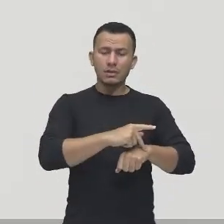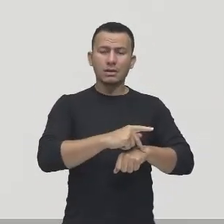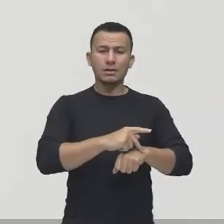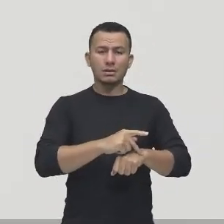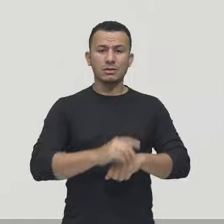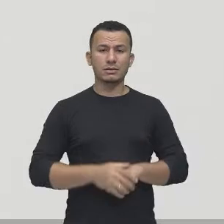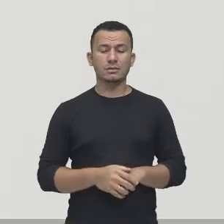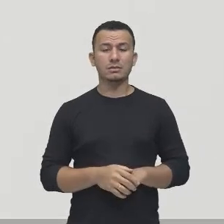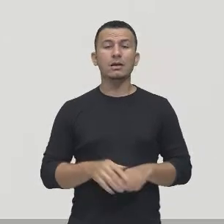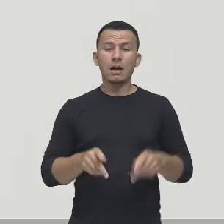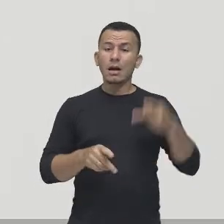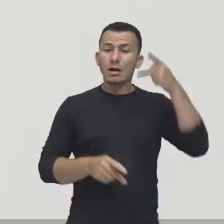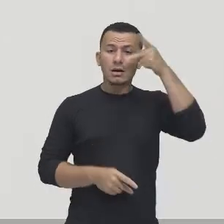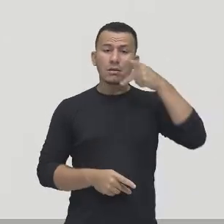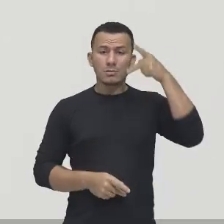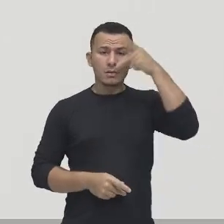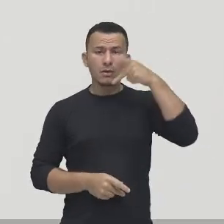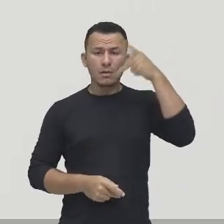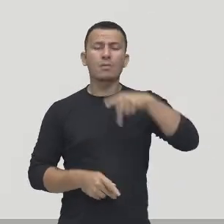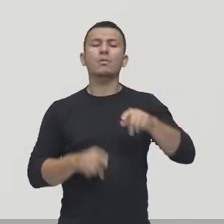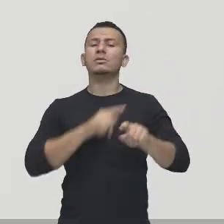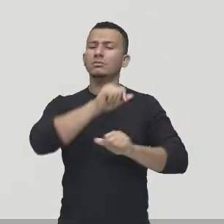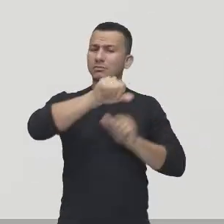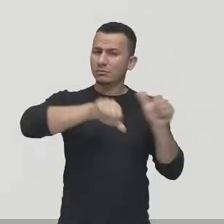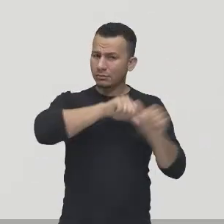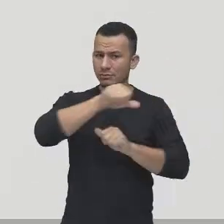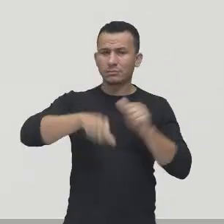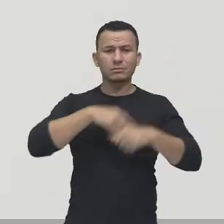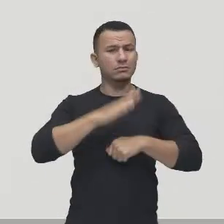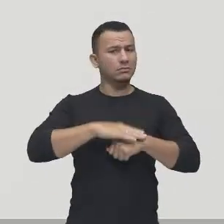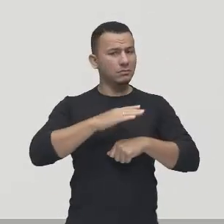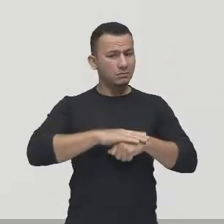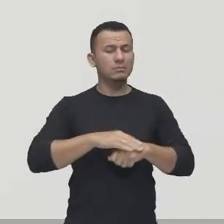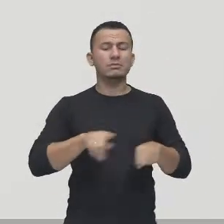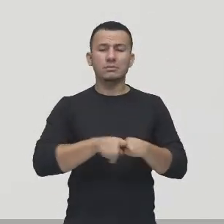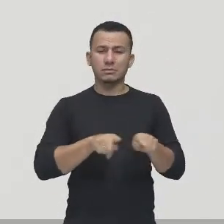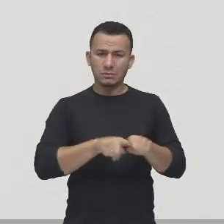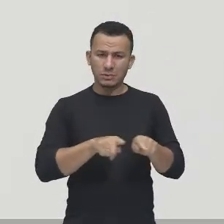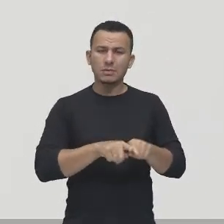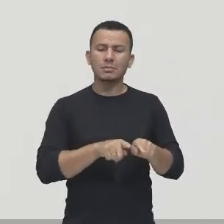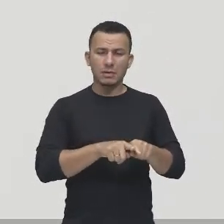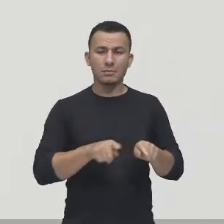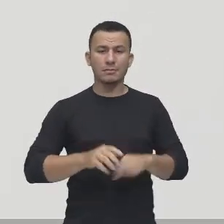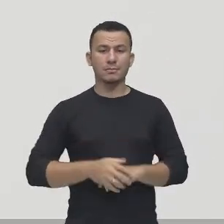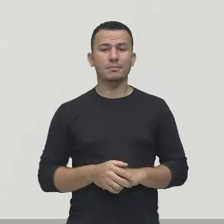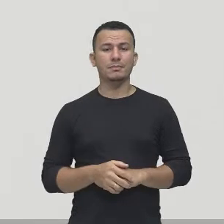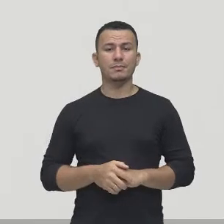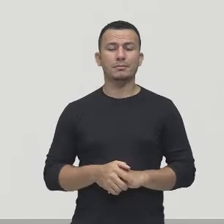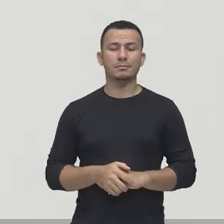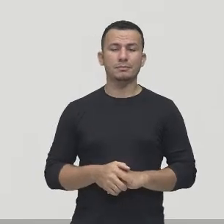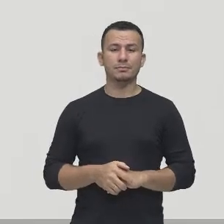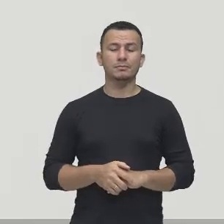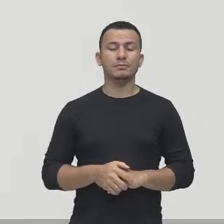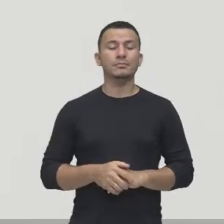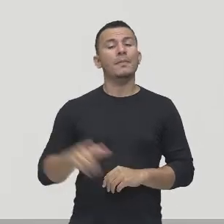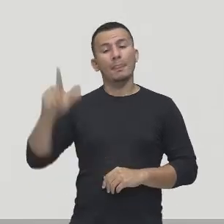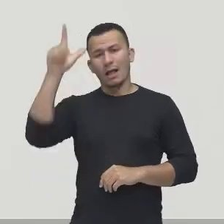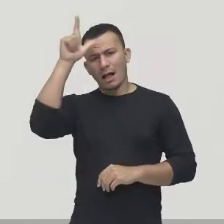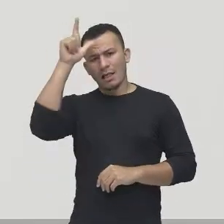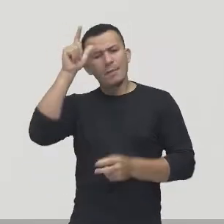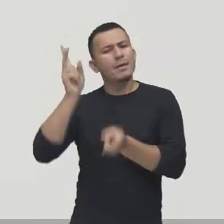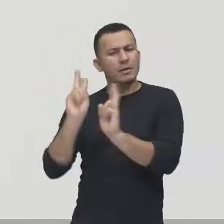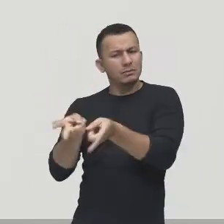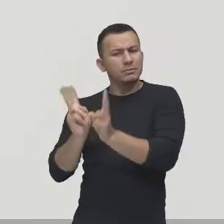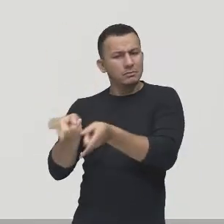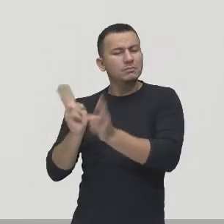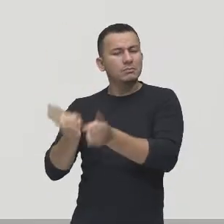A própria Polônia, né, se reorganiza aqui, ela perdeu alguns territórios com o passar do tempo, né? A Alemanha continua